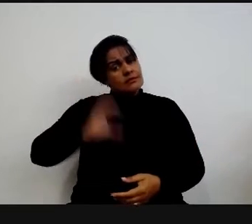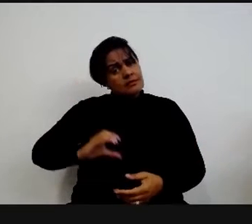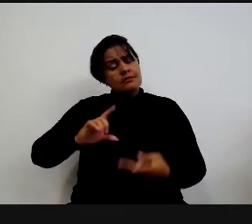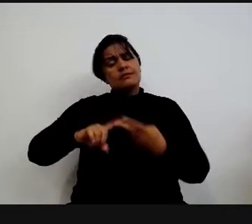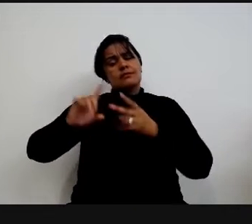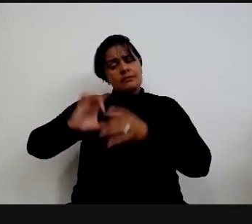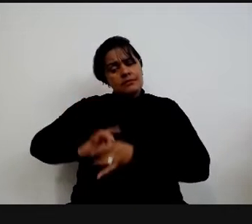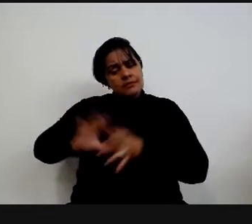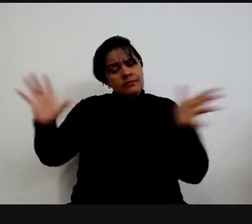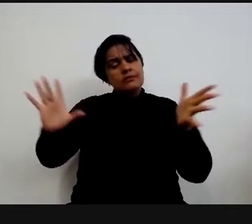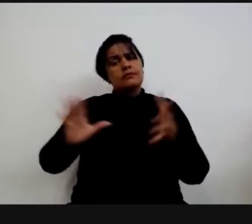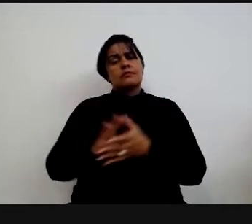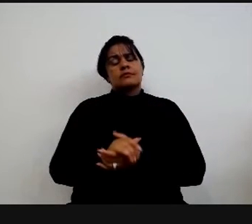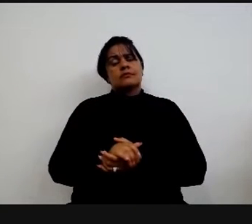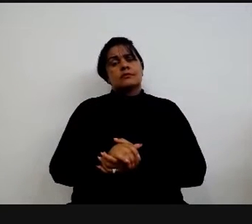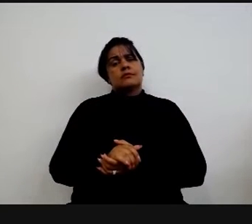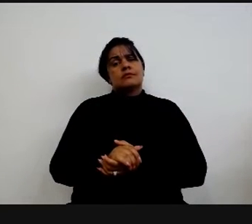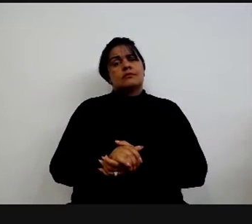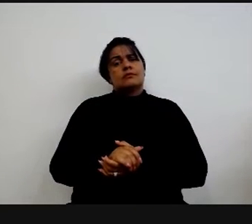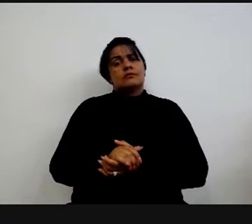de democracia. Né?